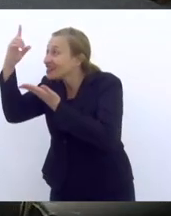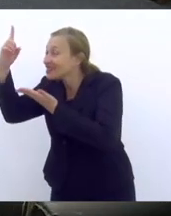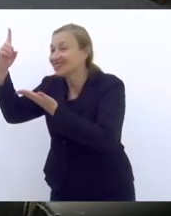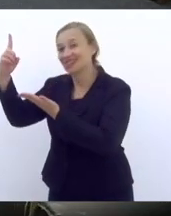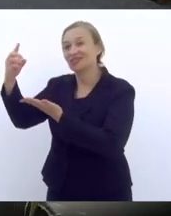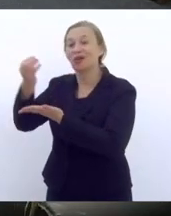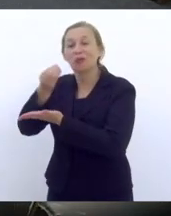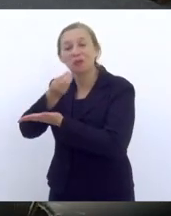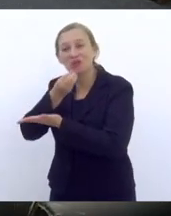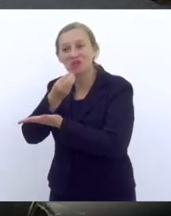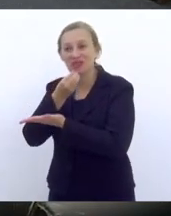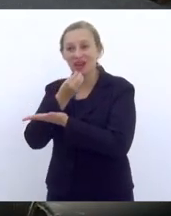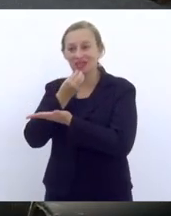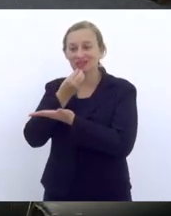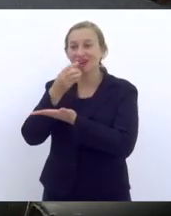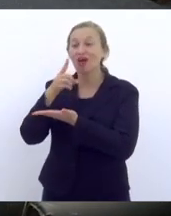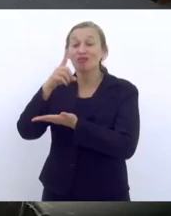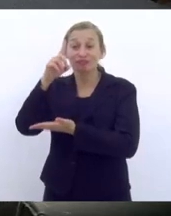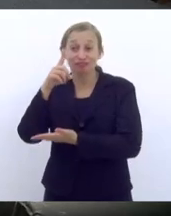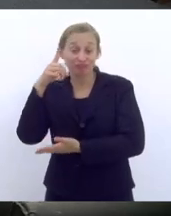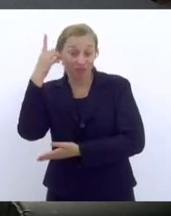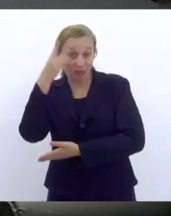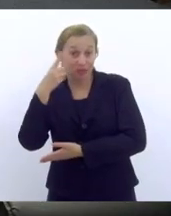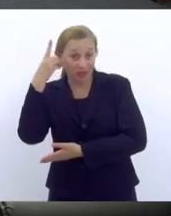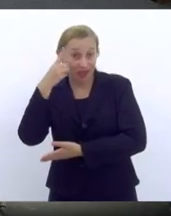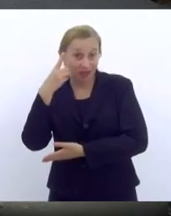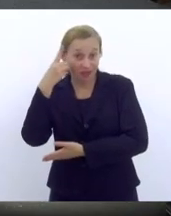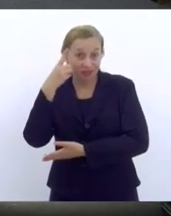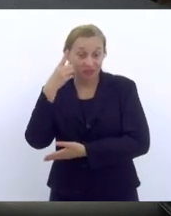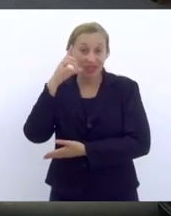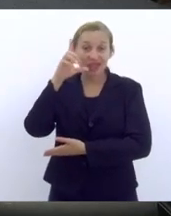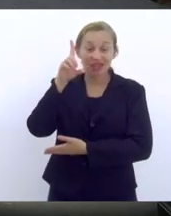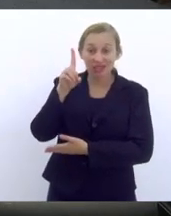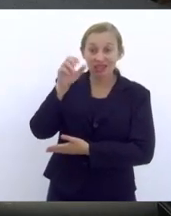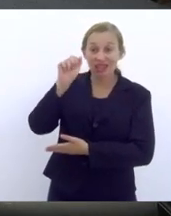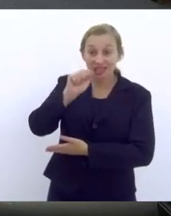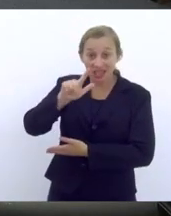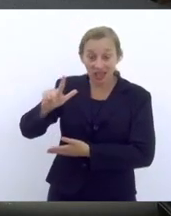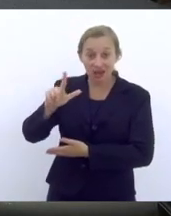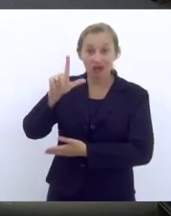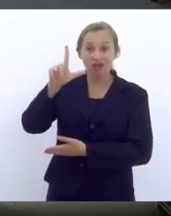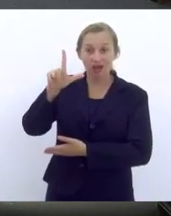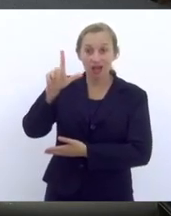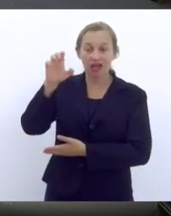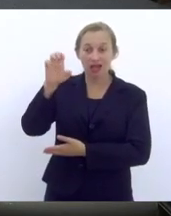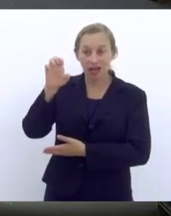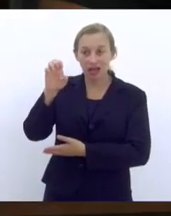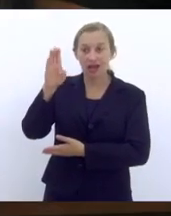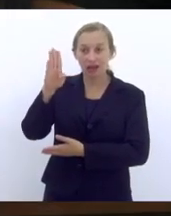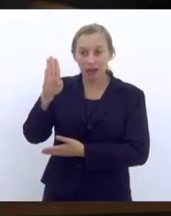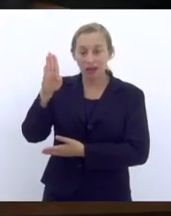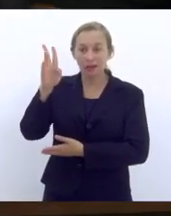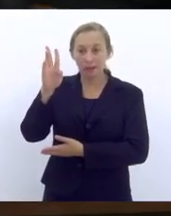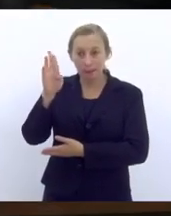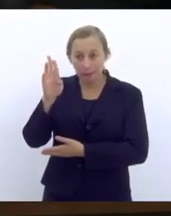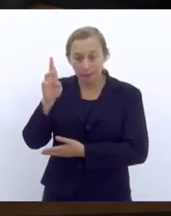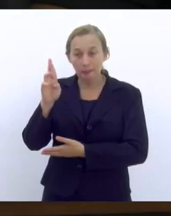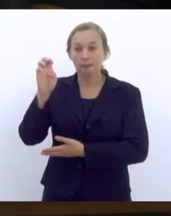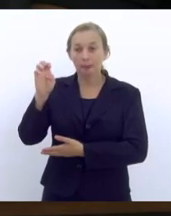oportunidade, ao deputado Daniel Lebreron, e falar do grupo da evangelização